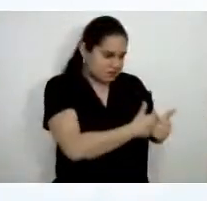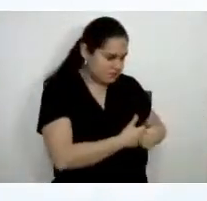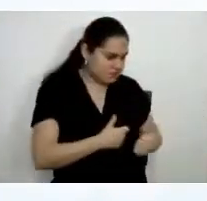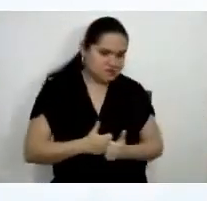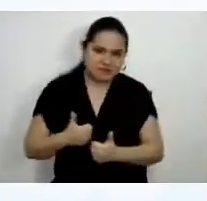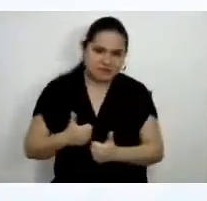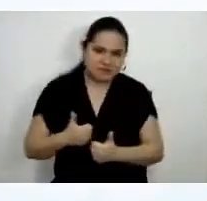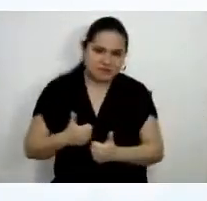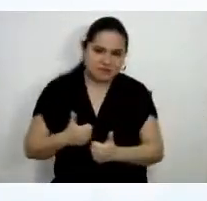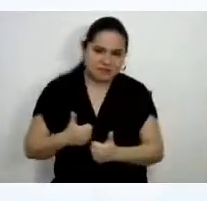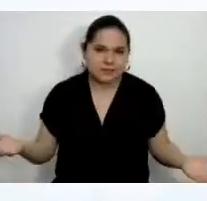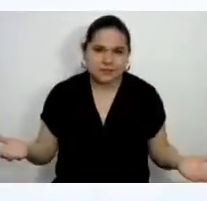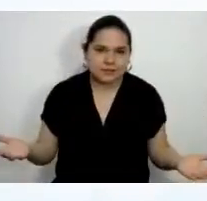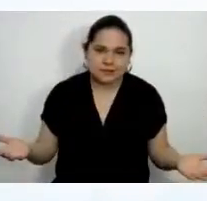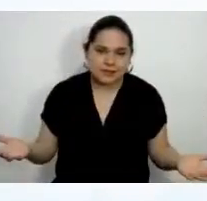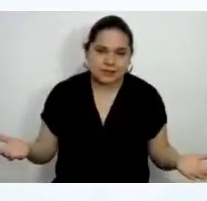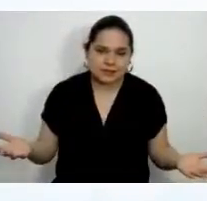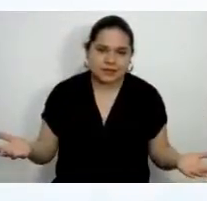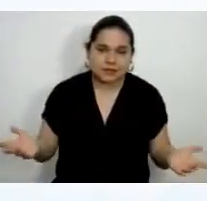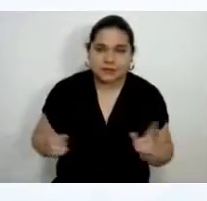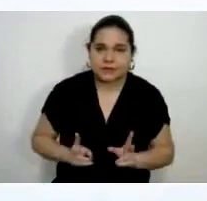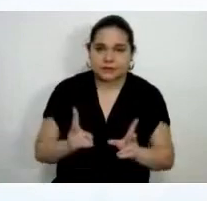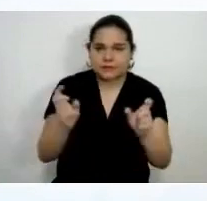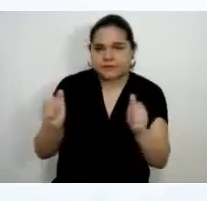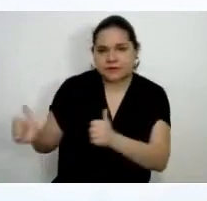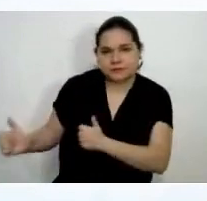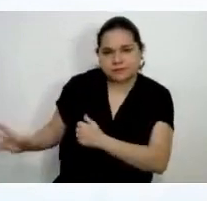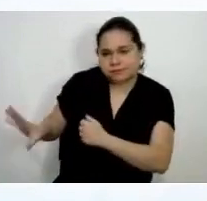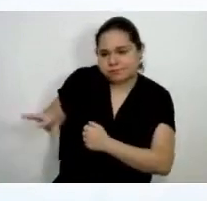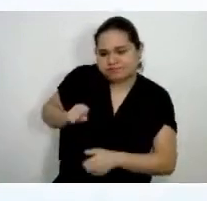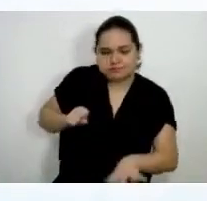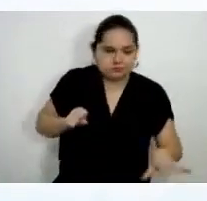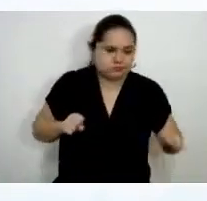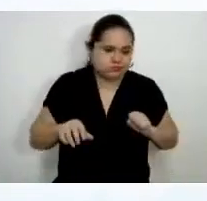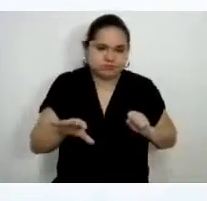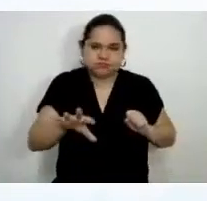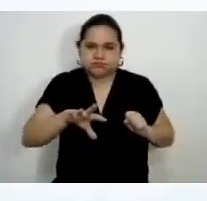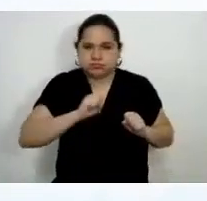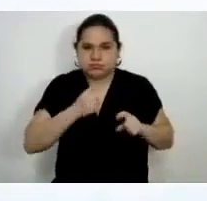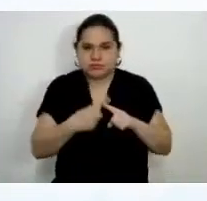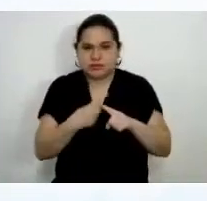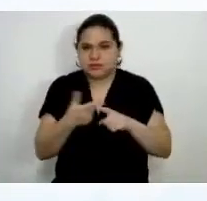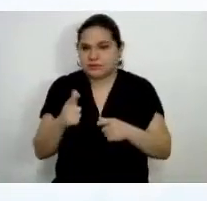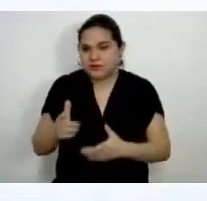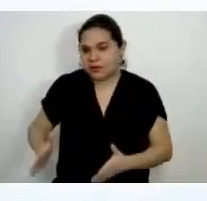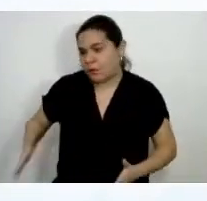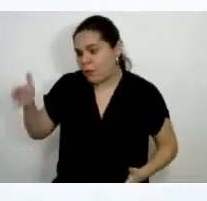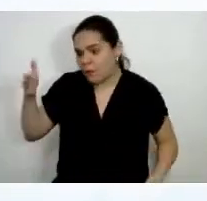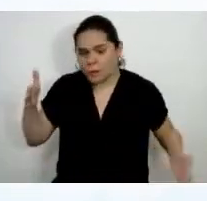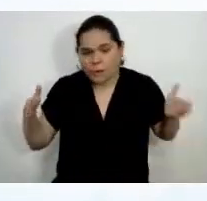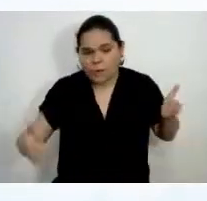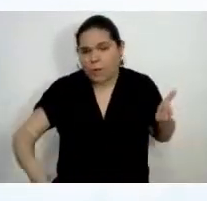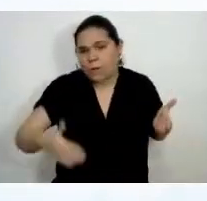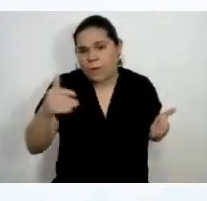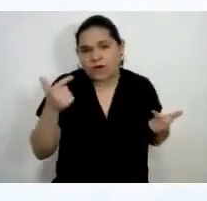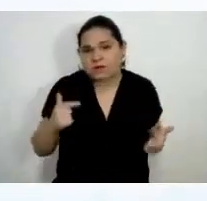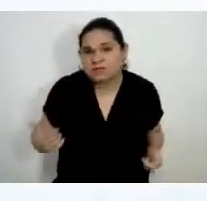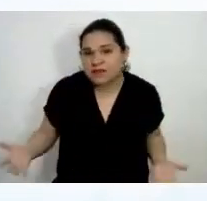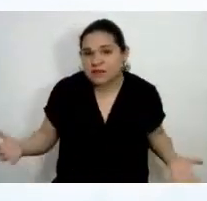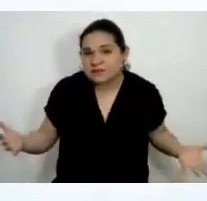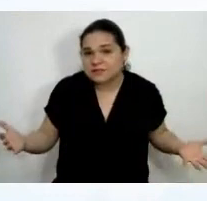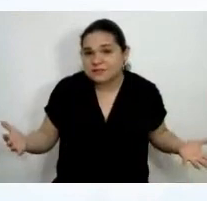vírus, ele se aproveita dessa proximidade, né? Sem barreira de proteção, é isso que está acontecendo. Então,